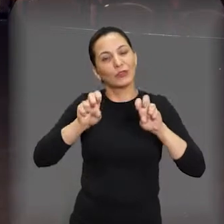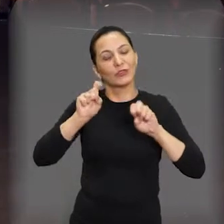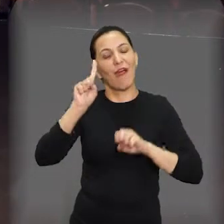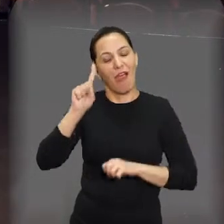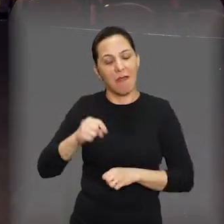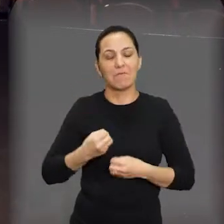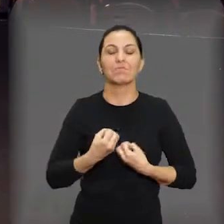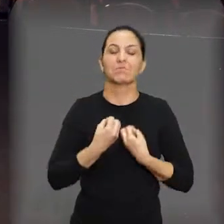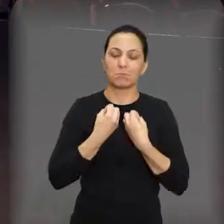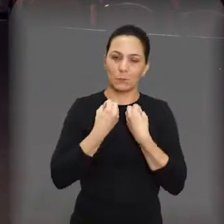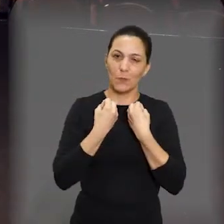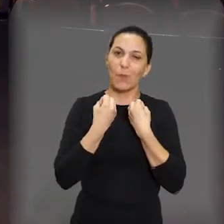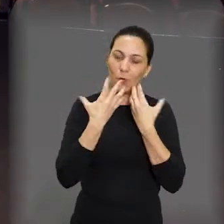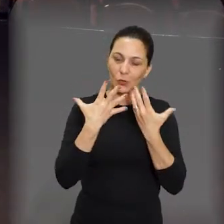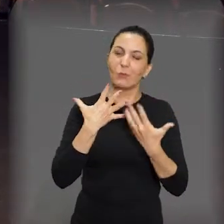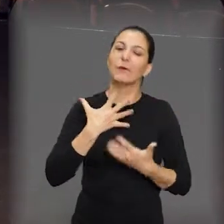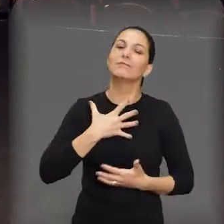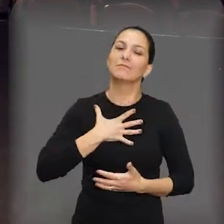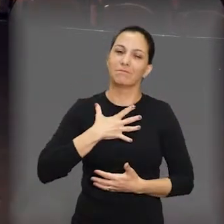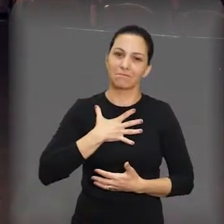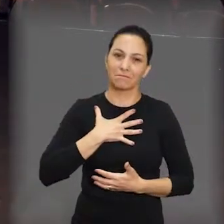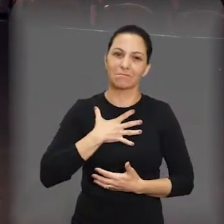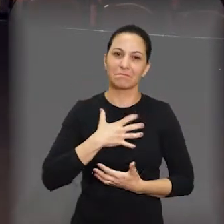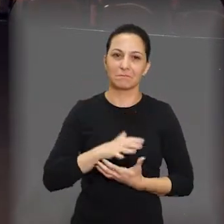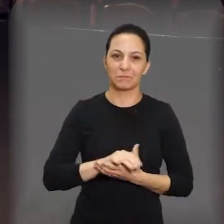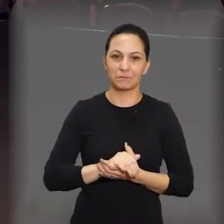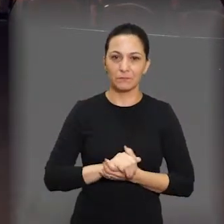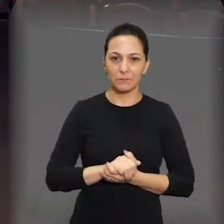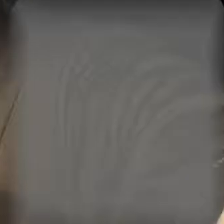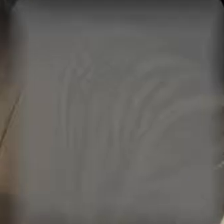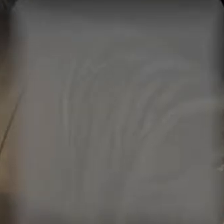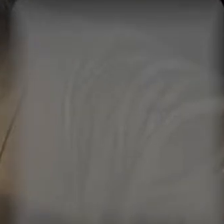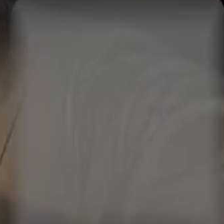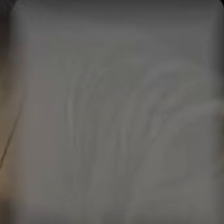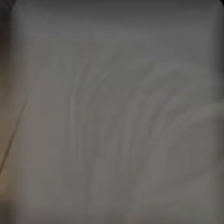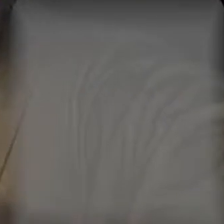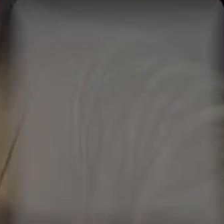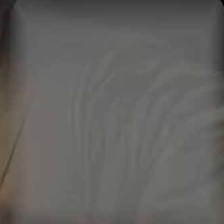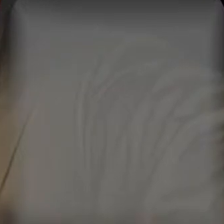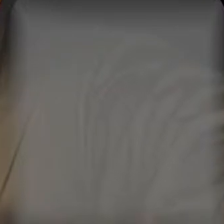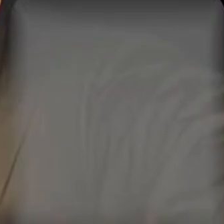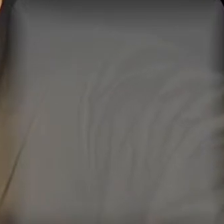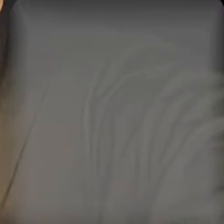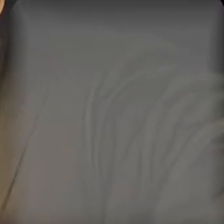também, cutuca, põe o dedo na ferida, e isso é bom.